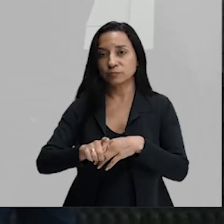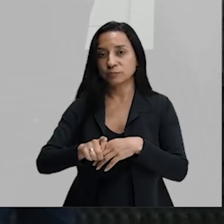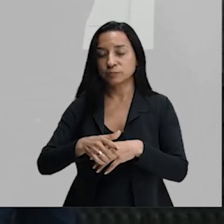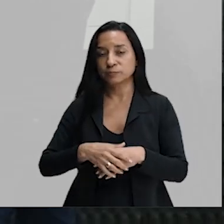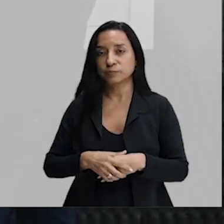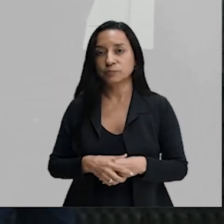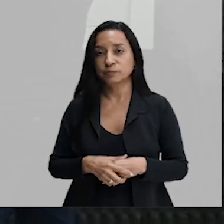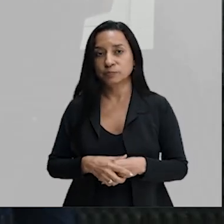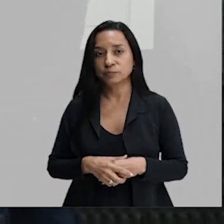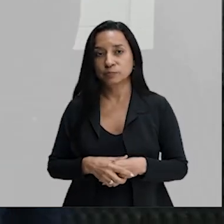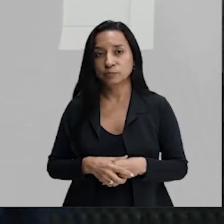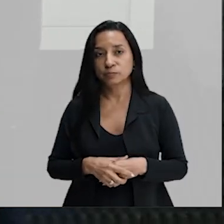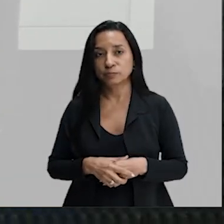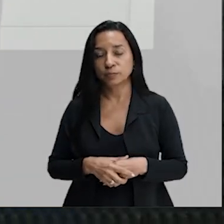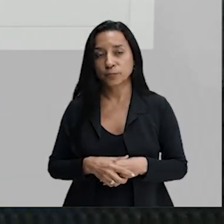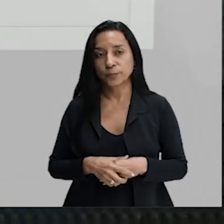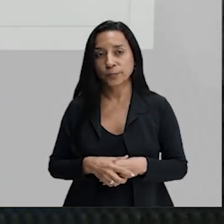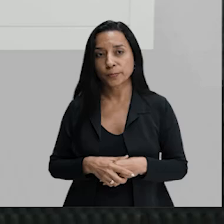certo? Olha aqui, ó.